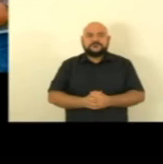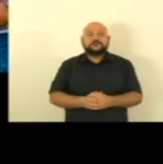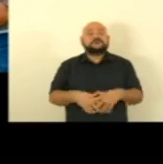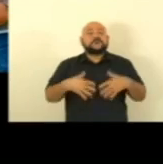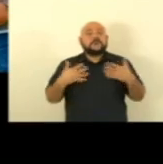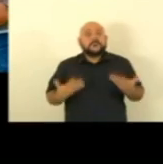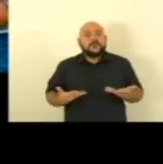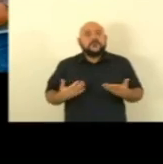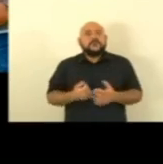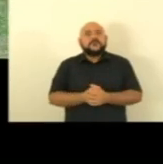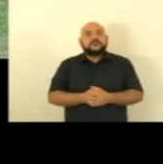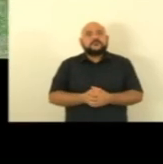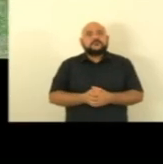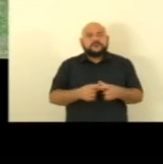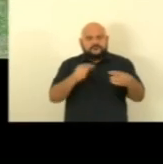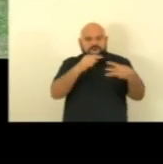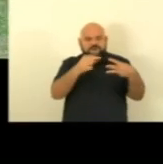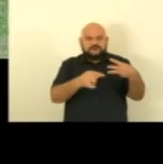de citá-los.